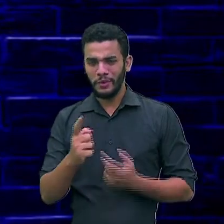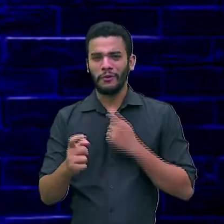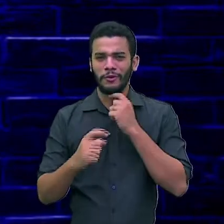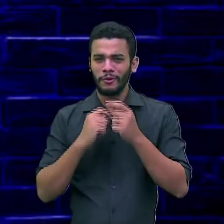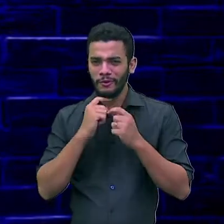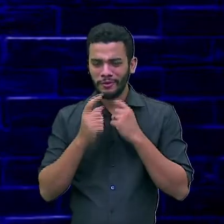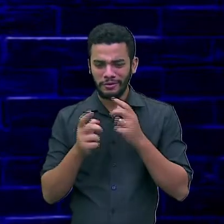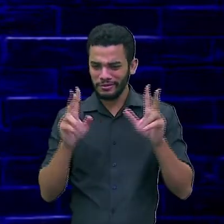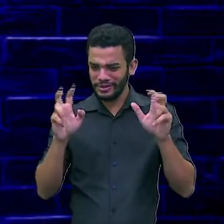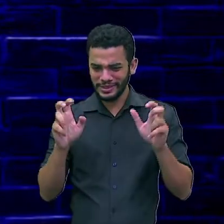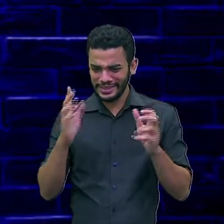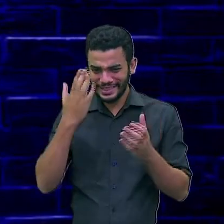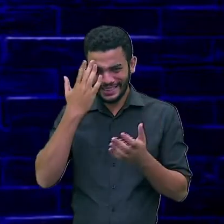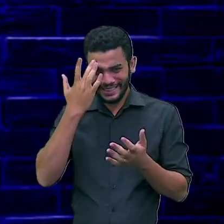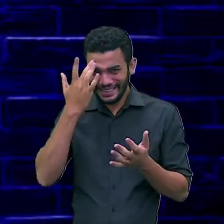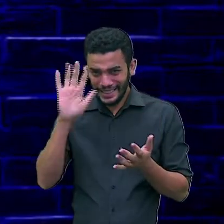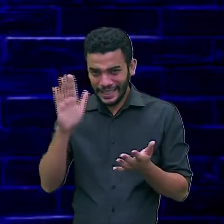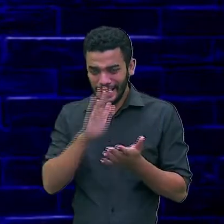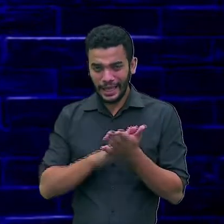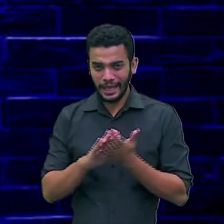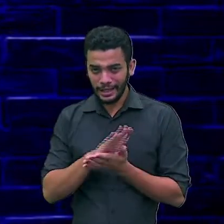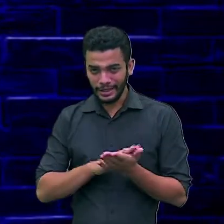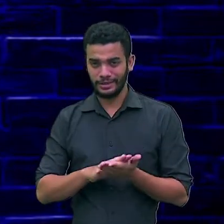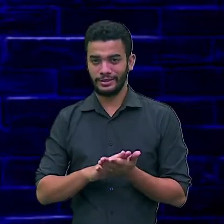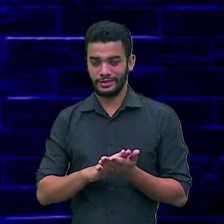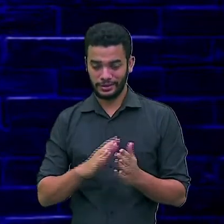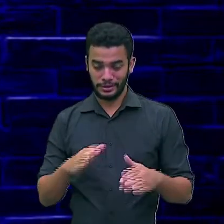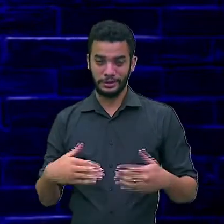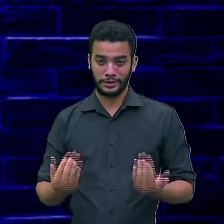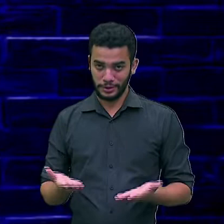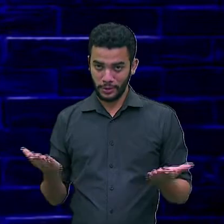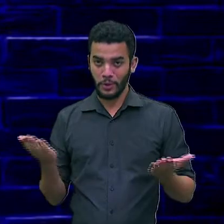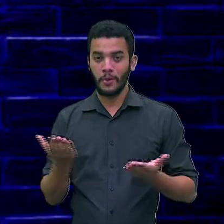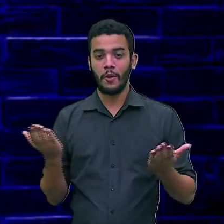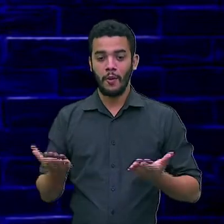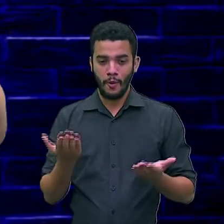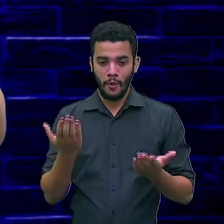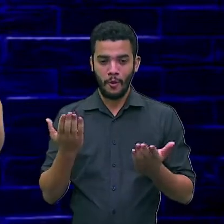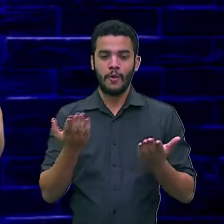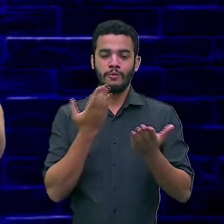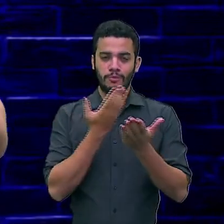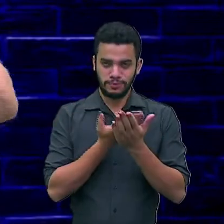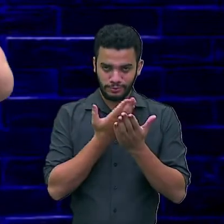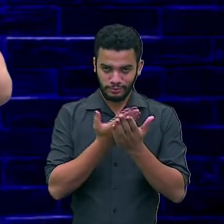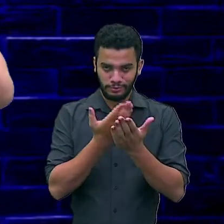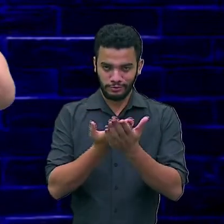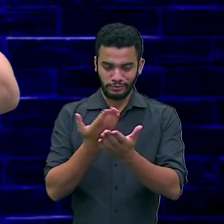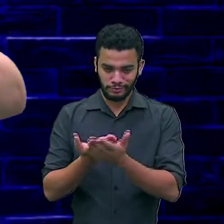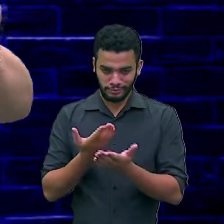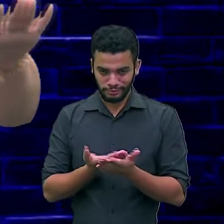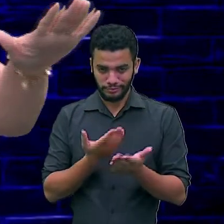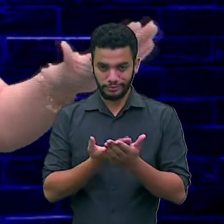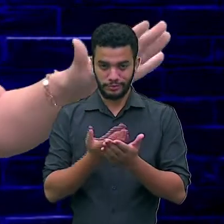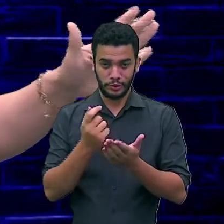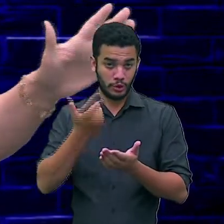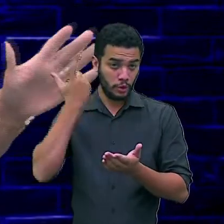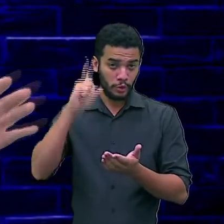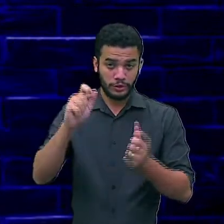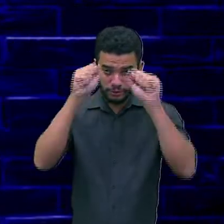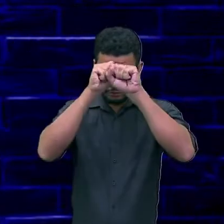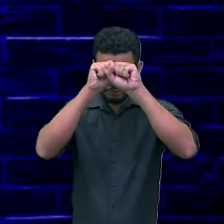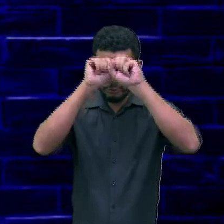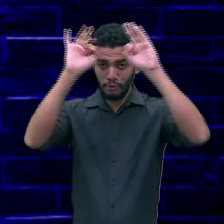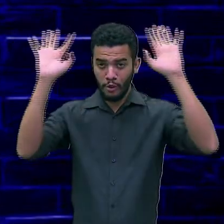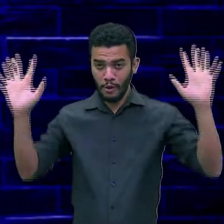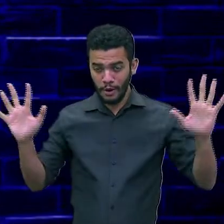sobre esse termo? Então vamos lá estudar predicativo do sujeito agora e esclarecer tudo sobre